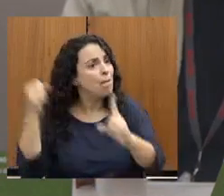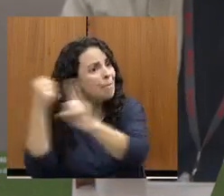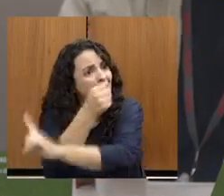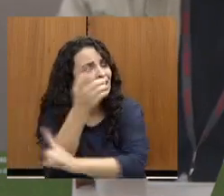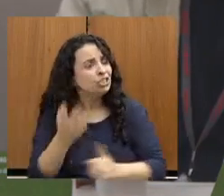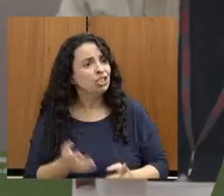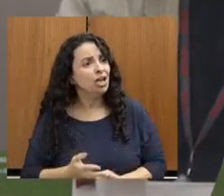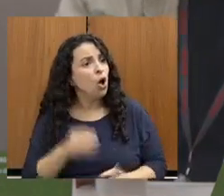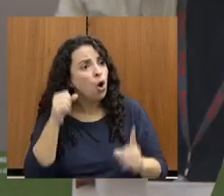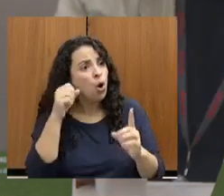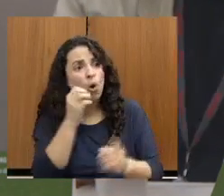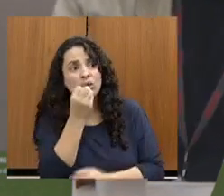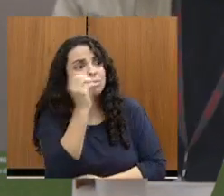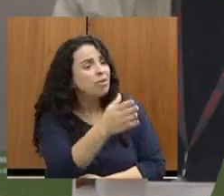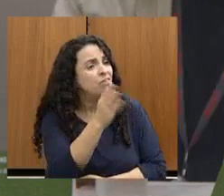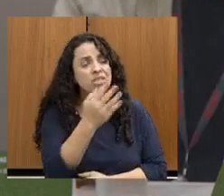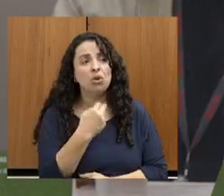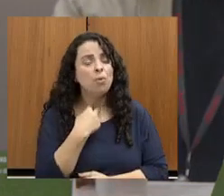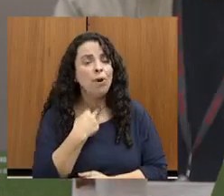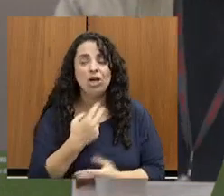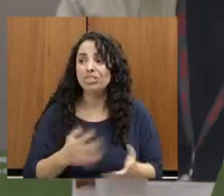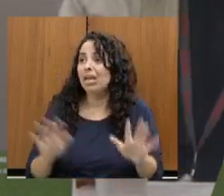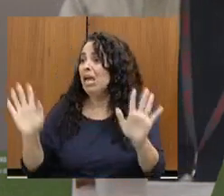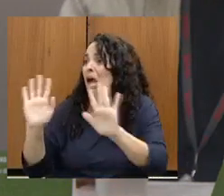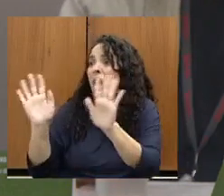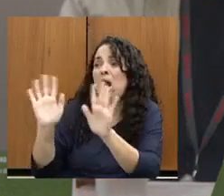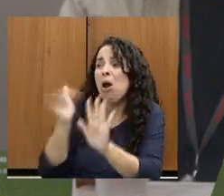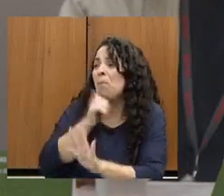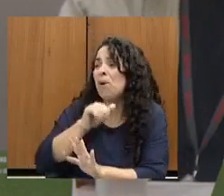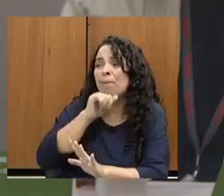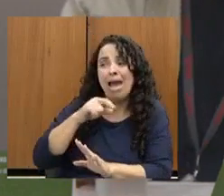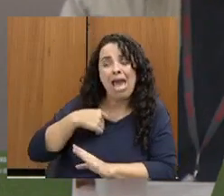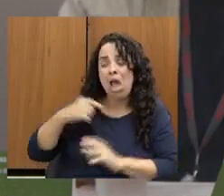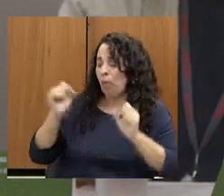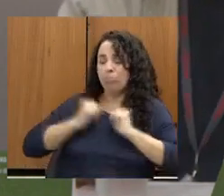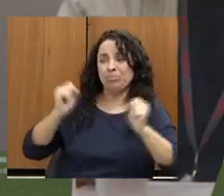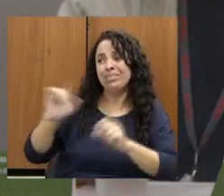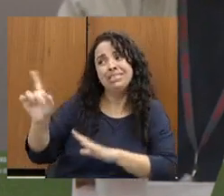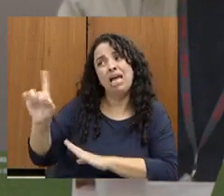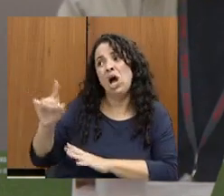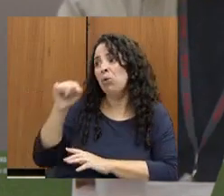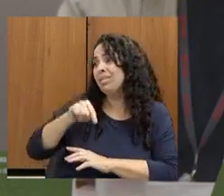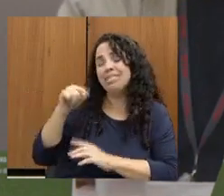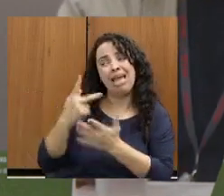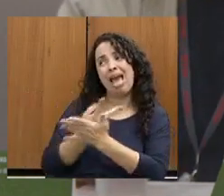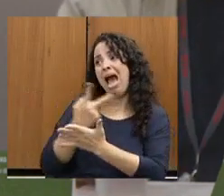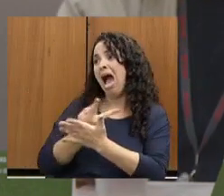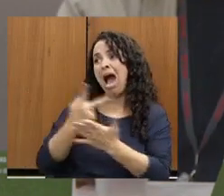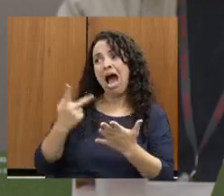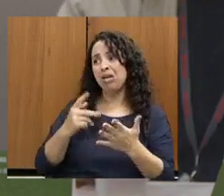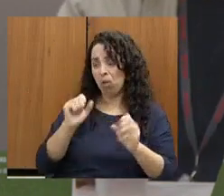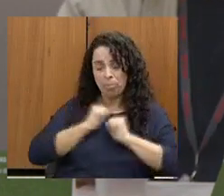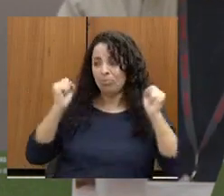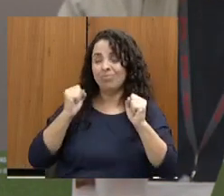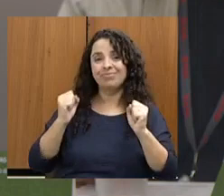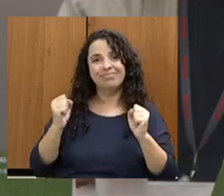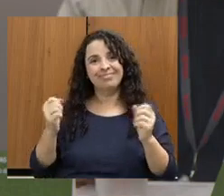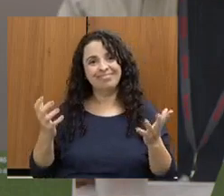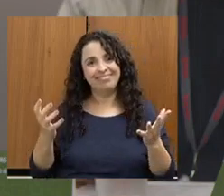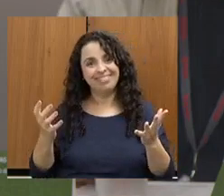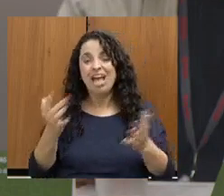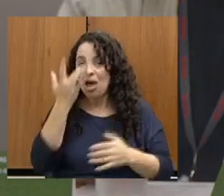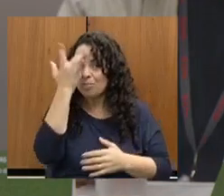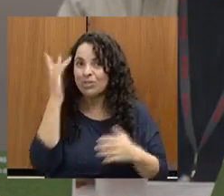E ele, mamãe, eu nunca vou reagir porque reagir não é correto. O autista, quando ele